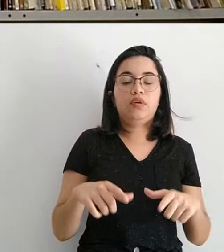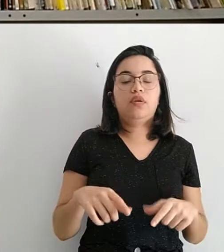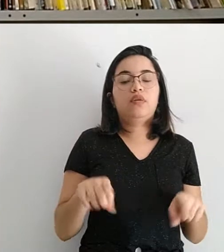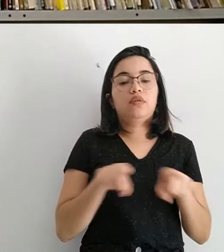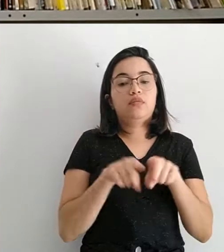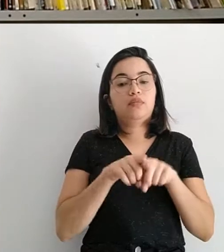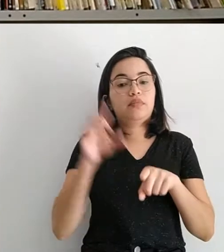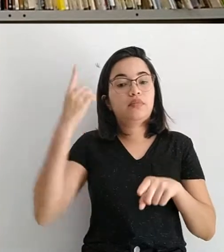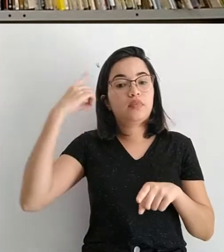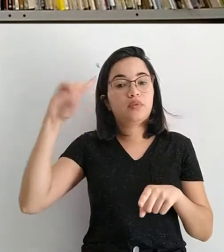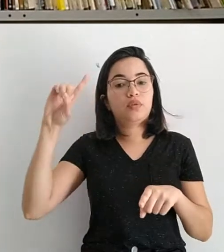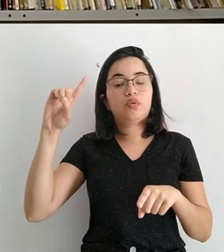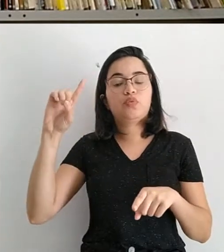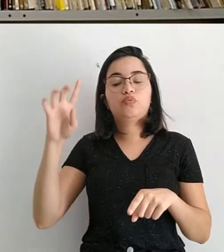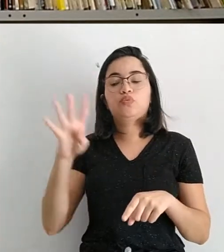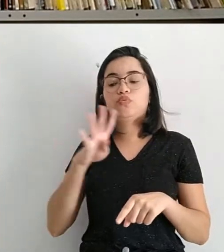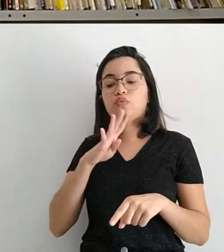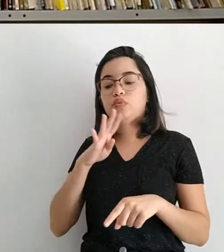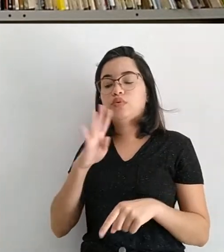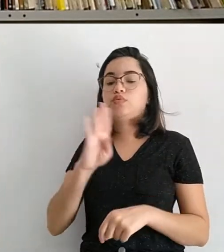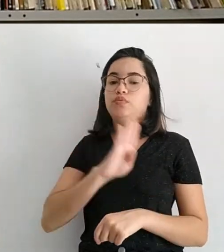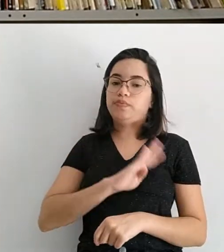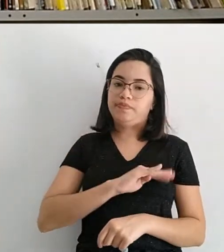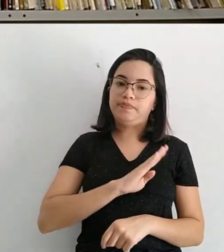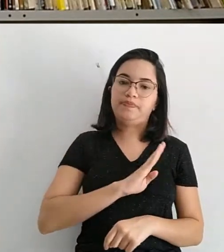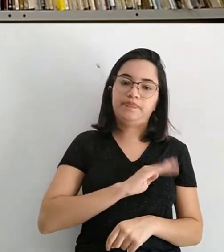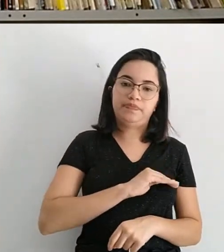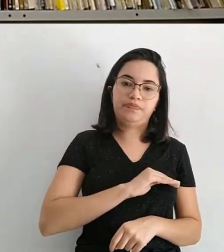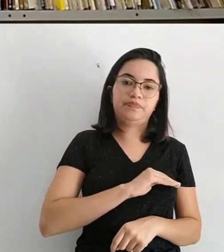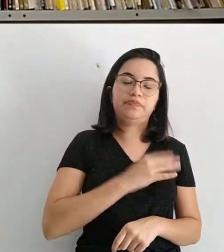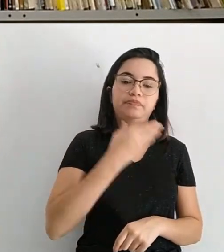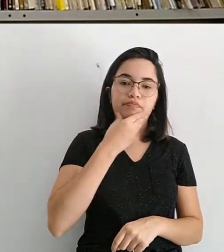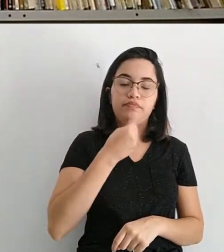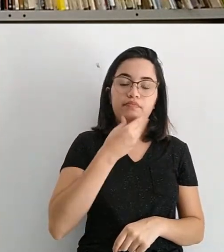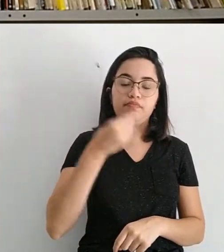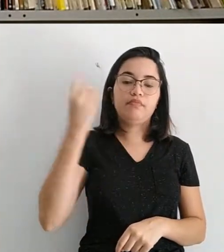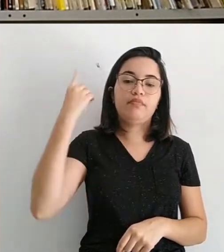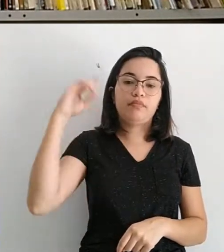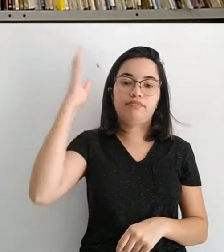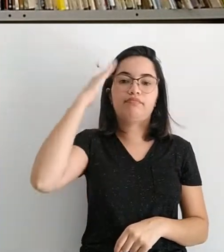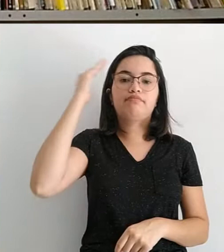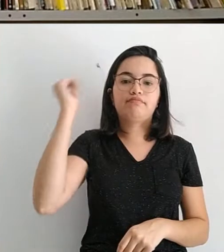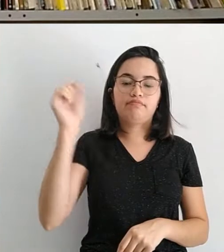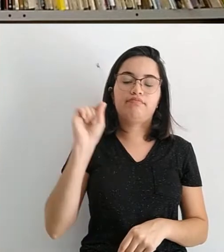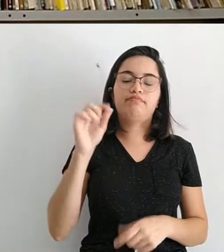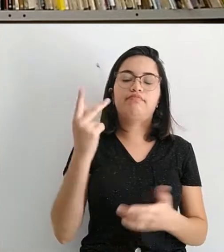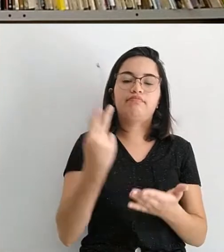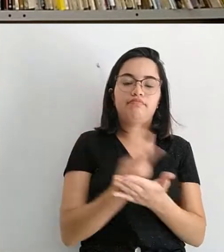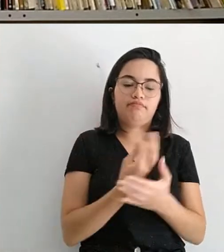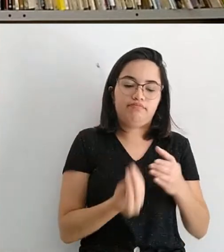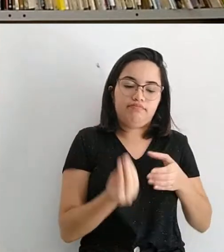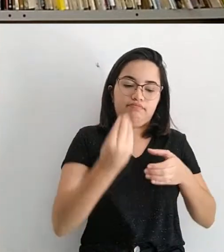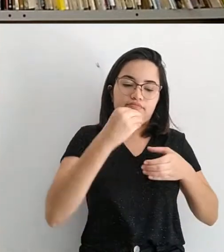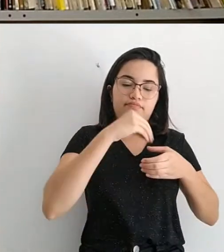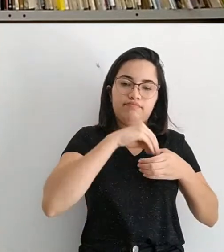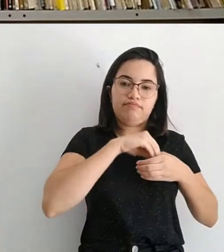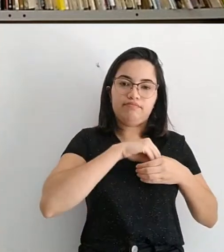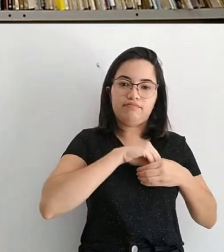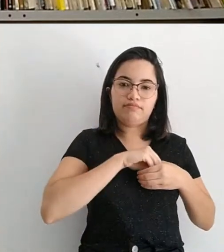Deus conhece o coração do homem. Deus sabe o que se passa no